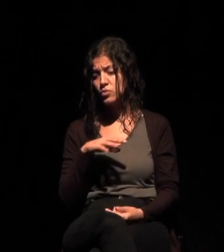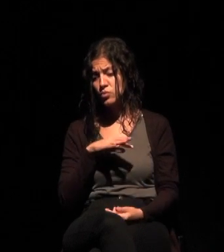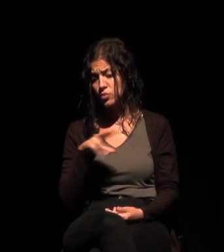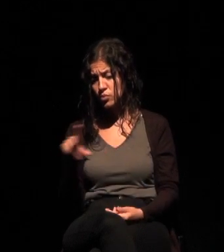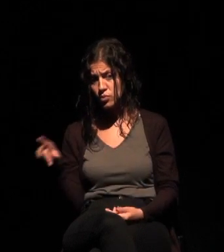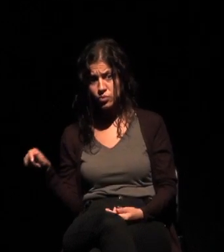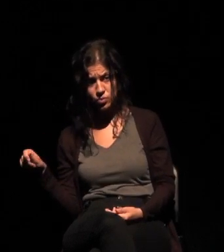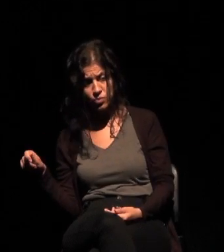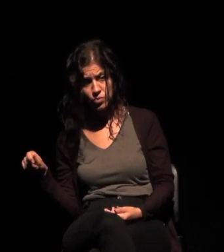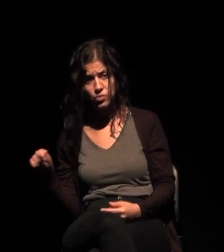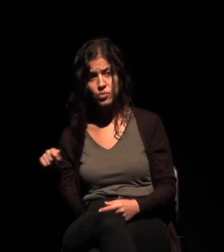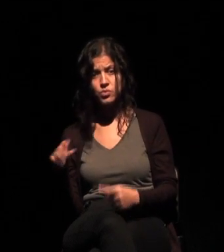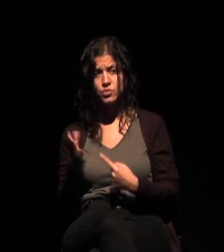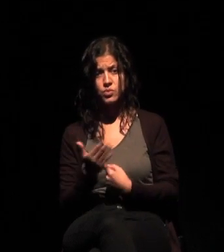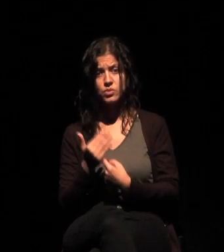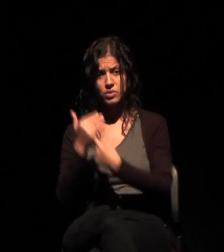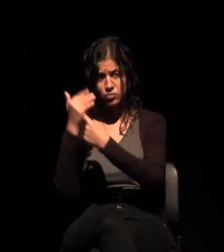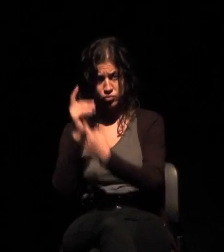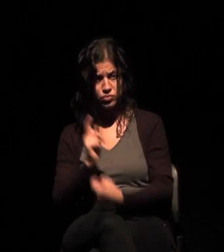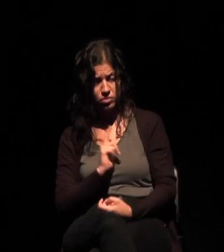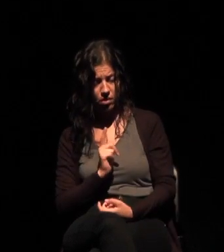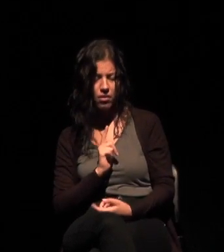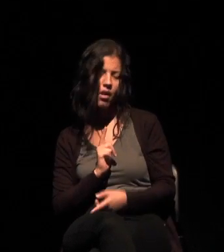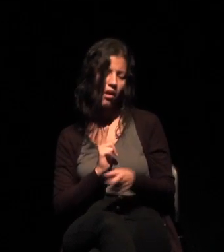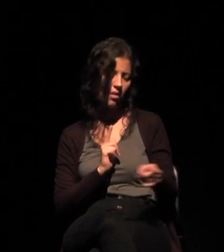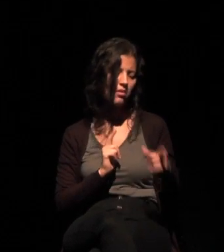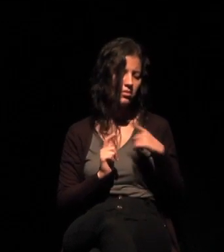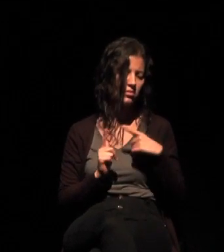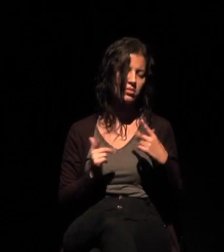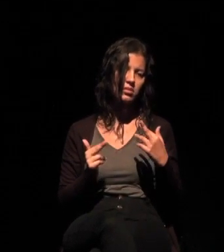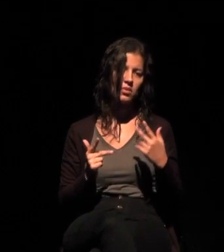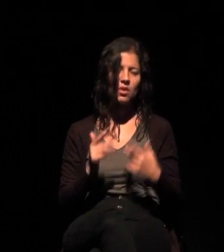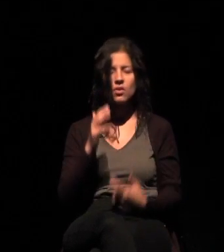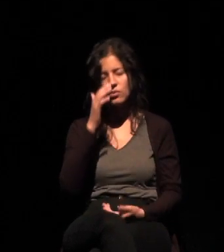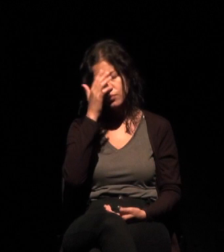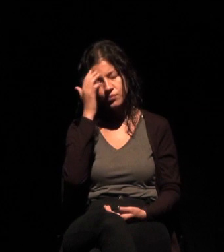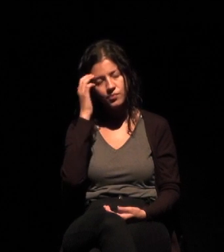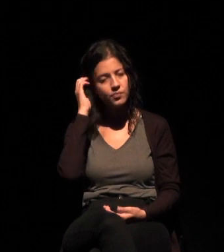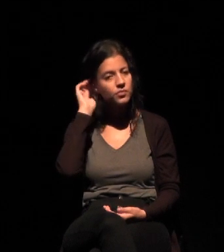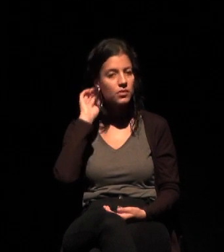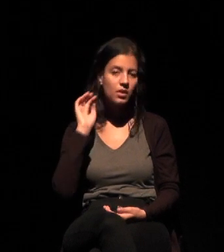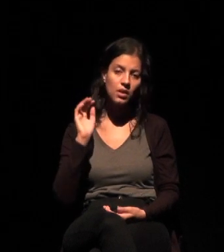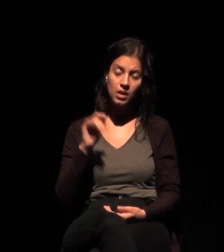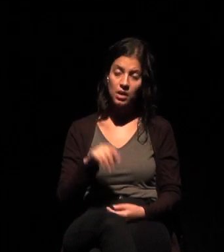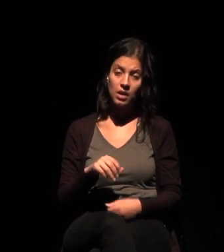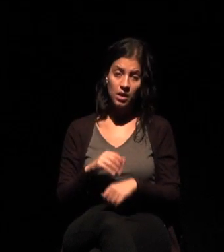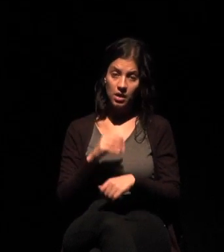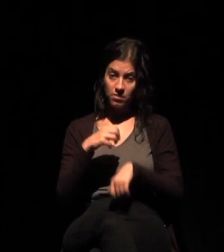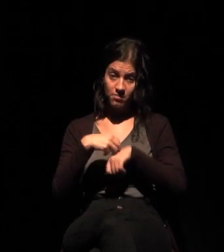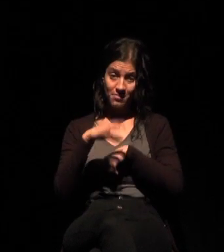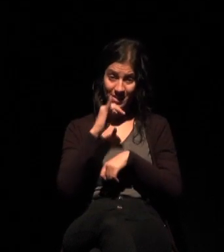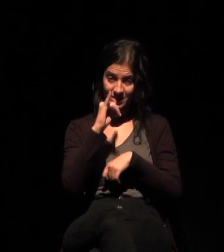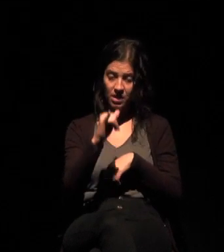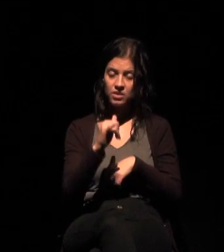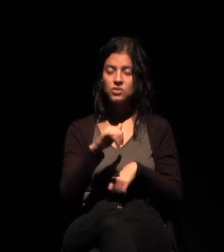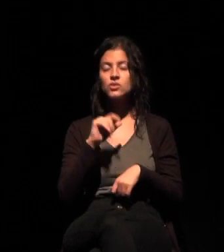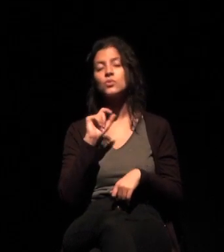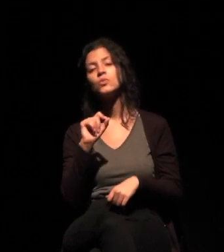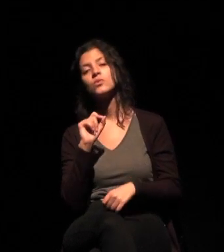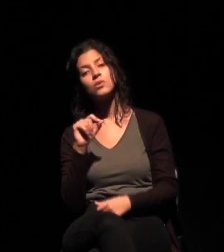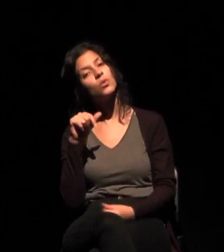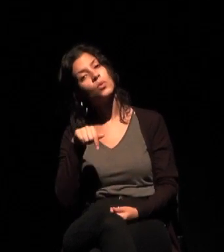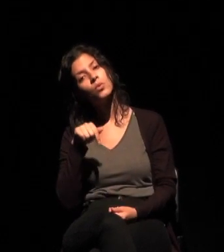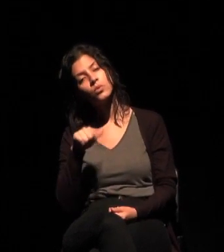essa tem também né eu acho que um duas mensagens que eu queria deixar que a tecnologia hoje em uso